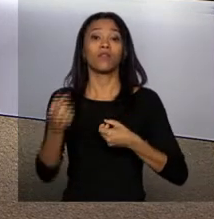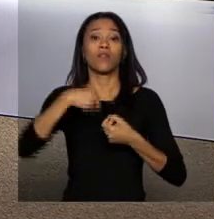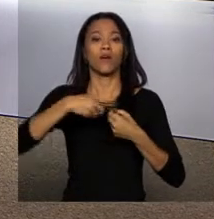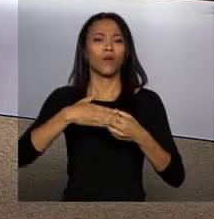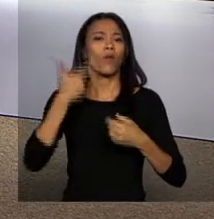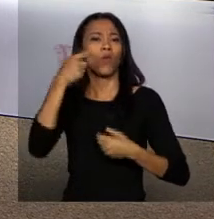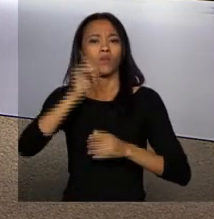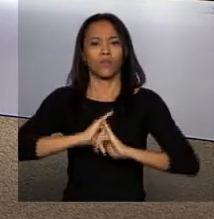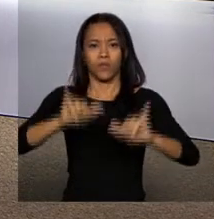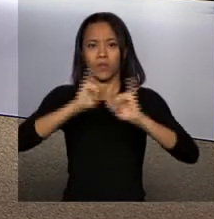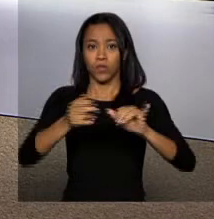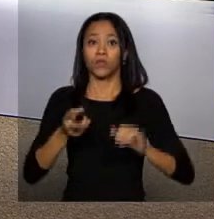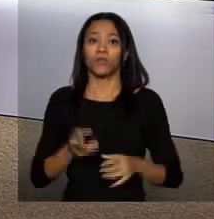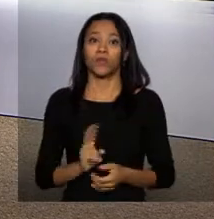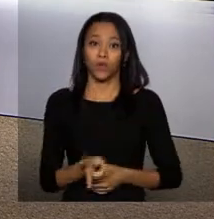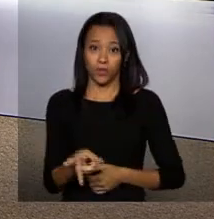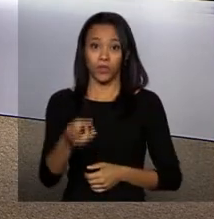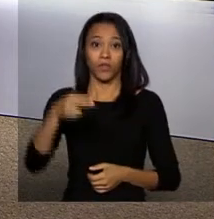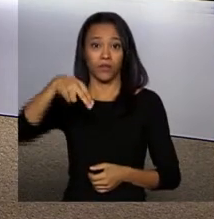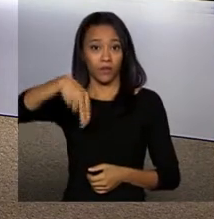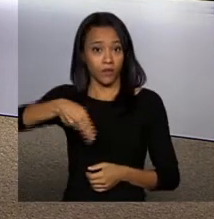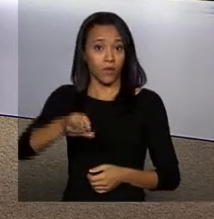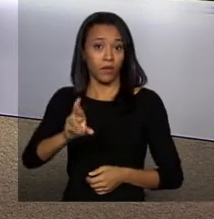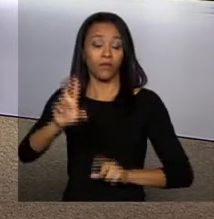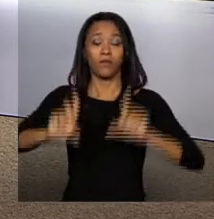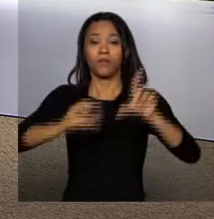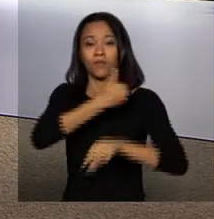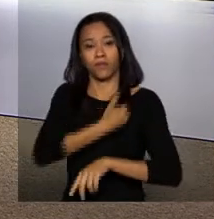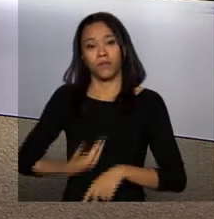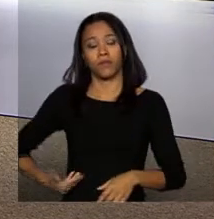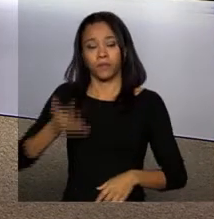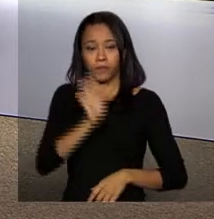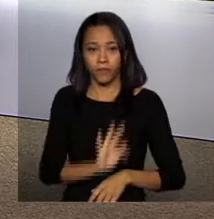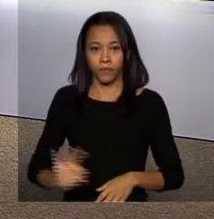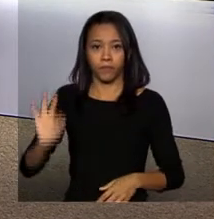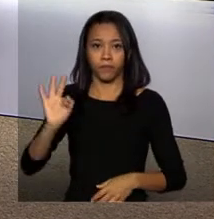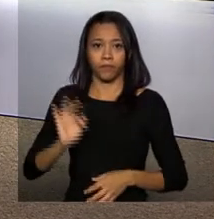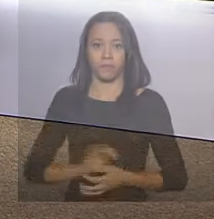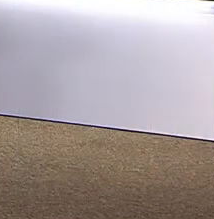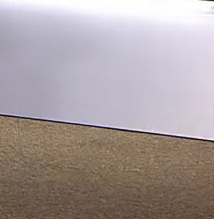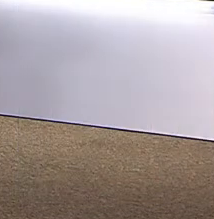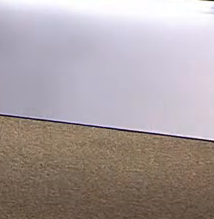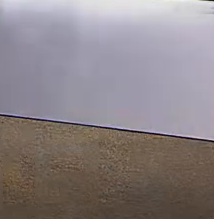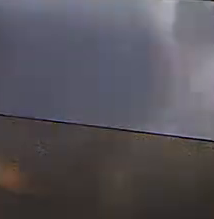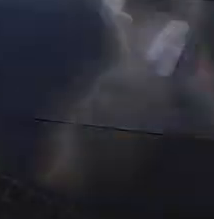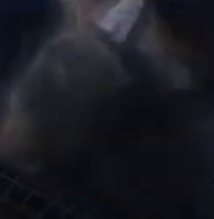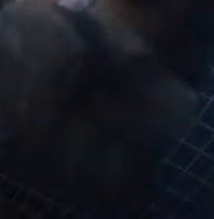momento com outras informações. Continue com a gente, NBR, a TV do Governo Federal.